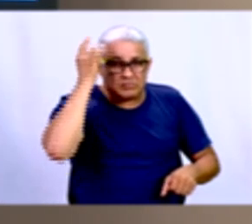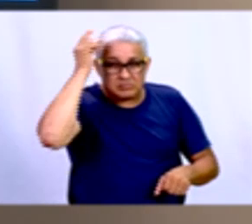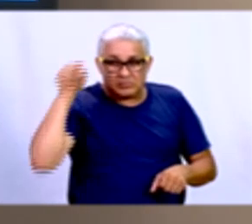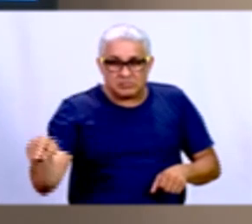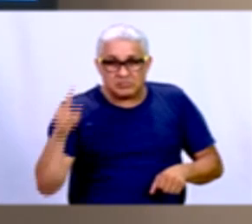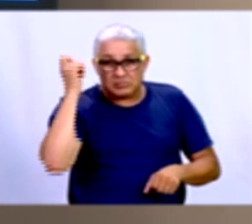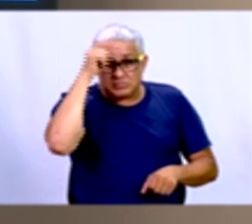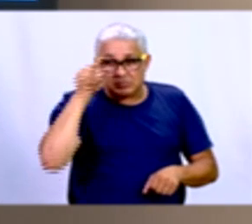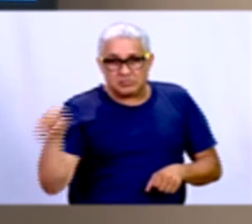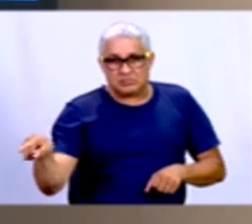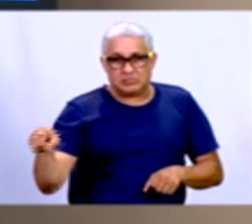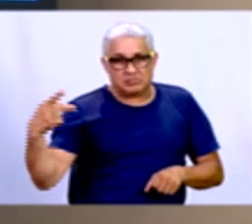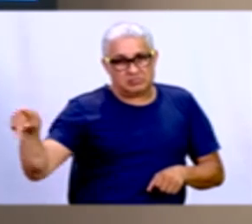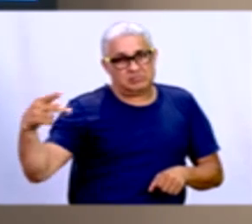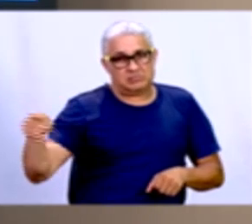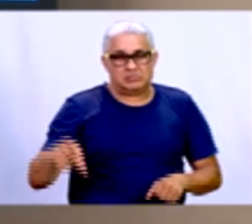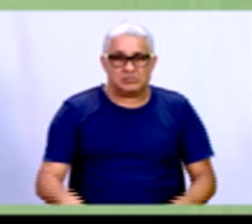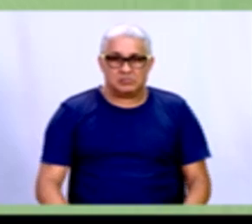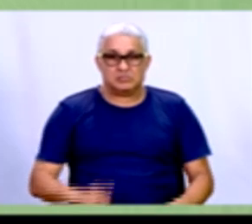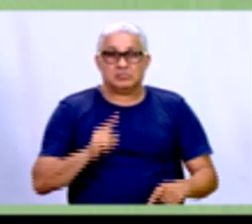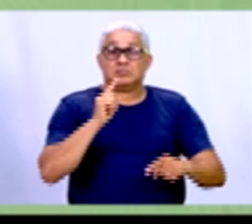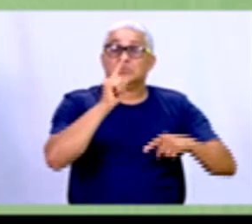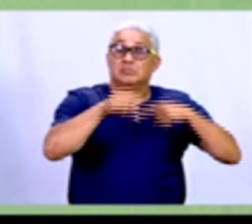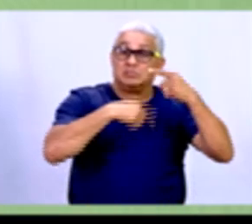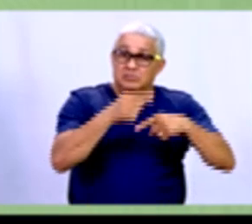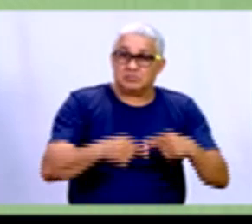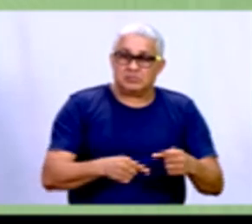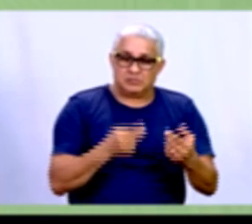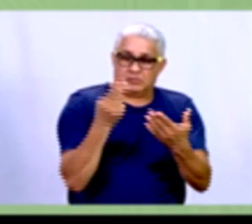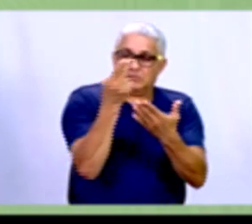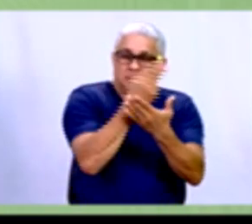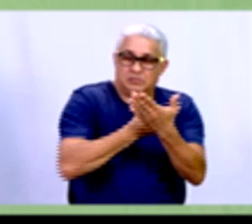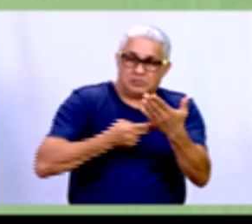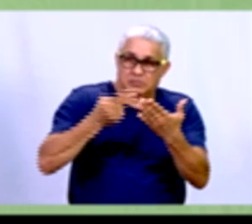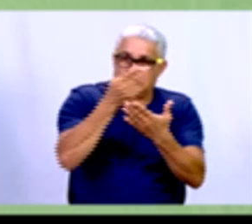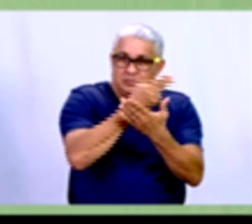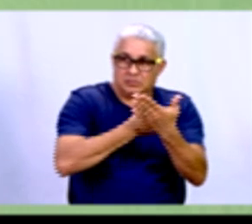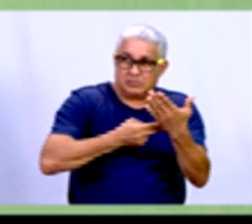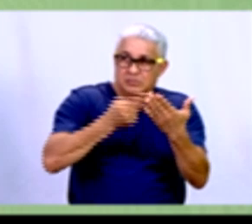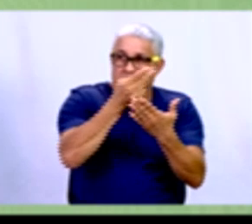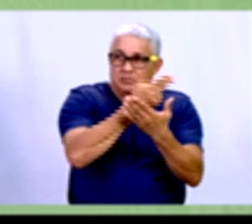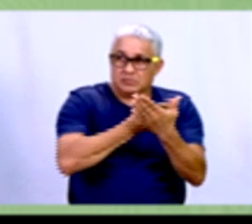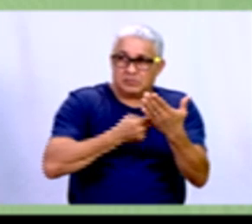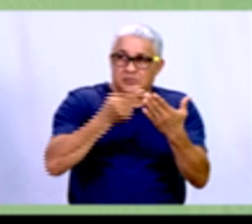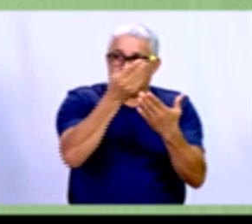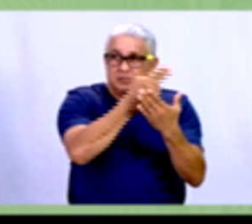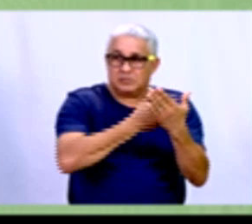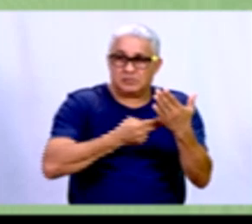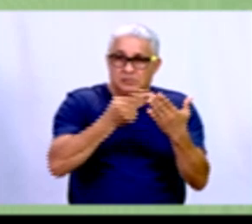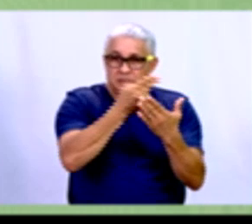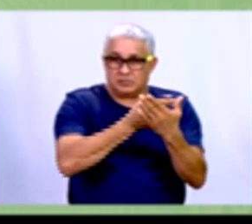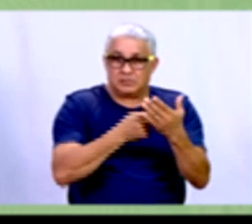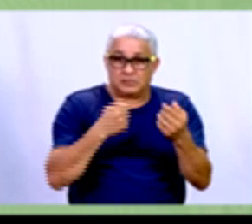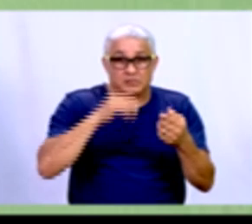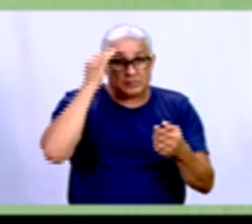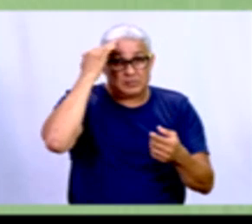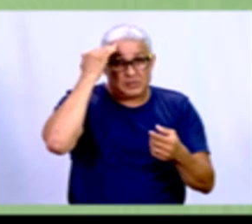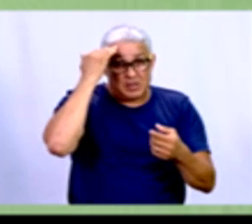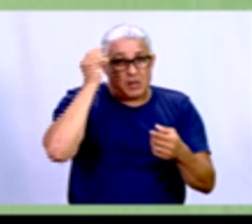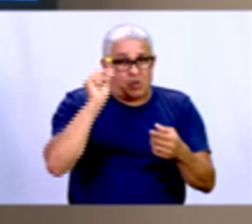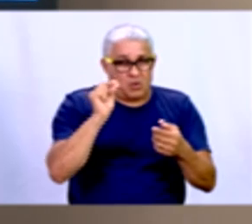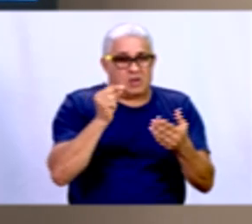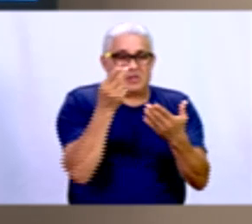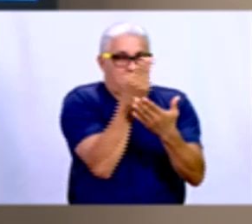ele, certo? Depois, design gráfico, certo? A gente tem que entender um pouquinho de design. Nem